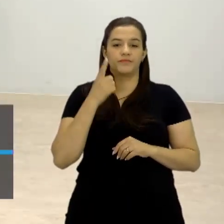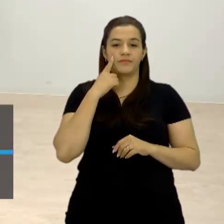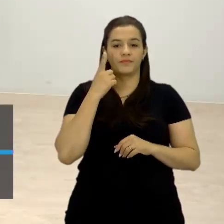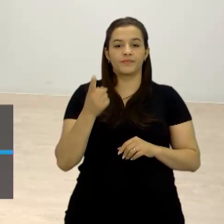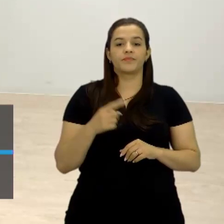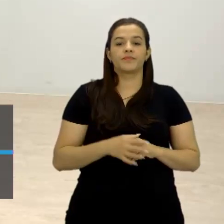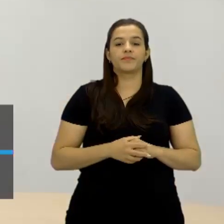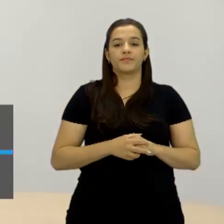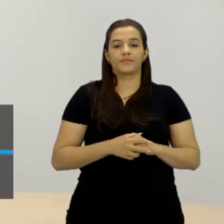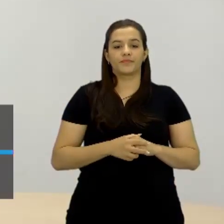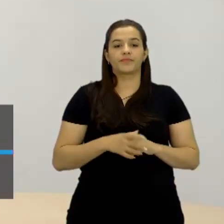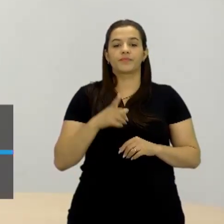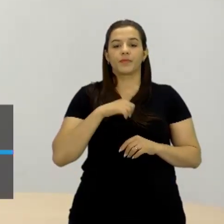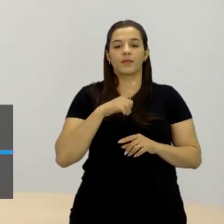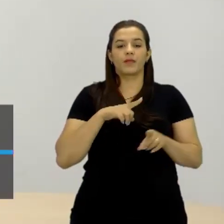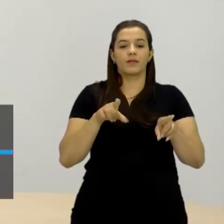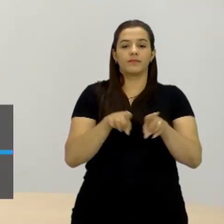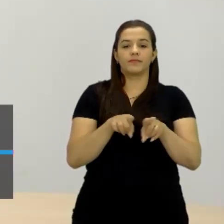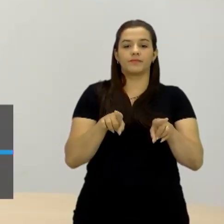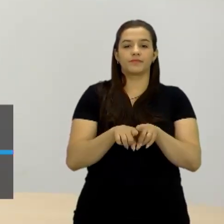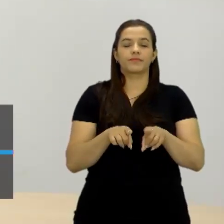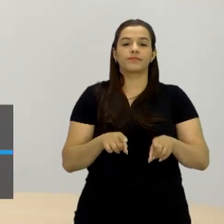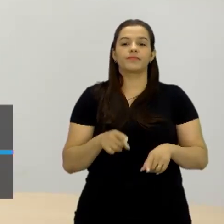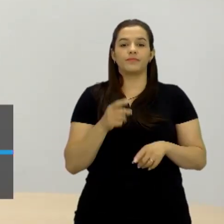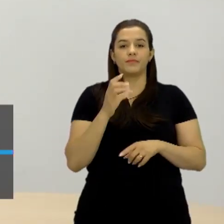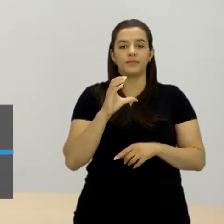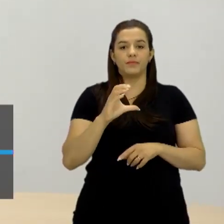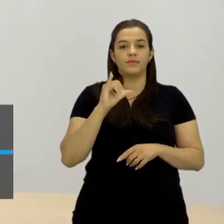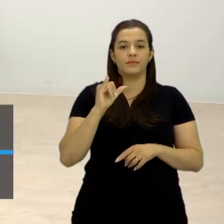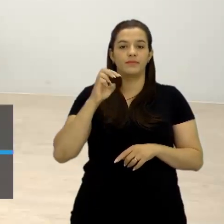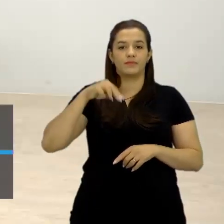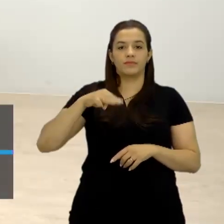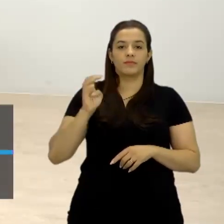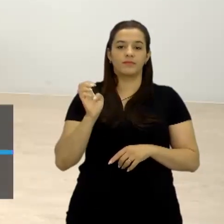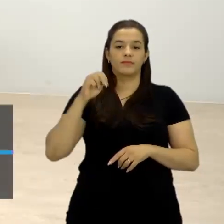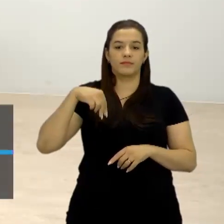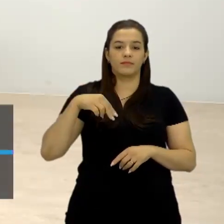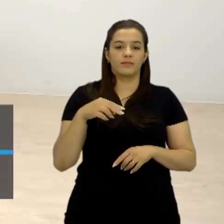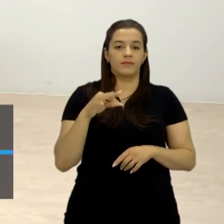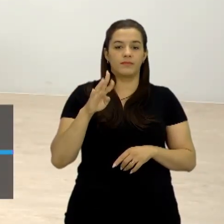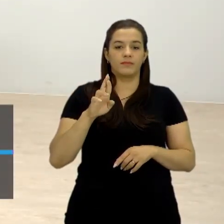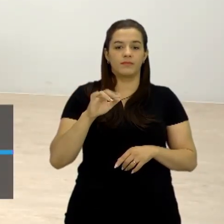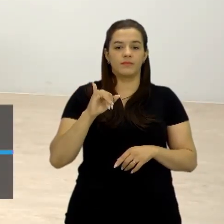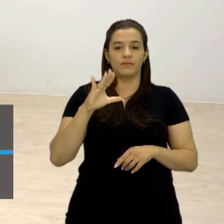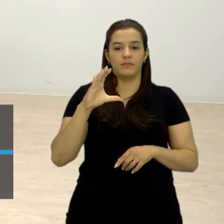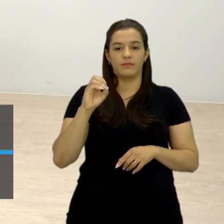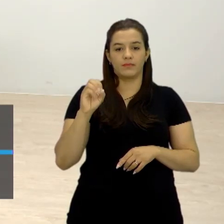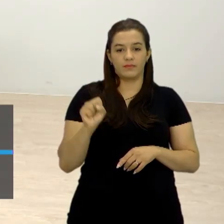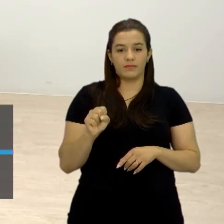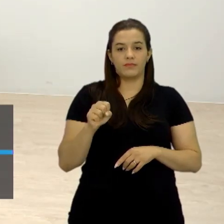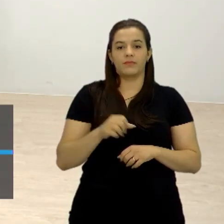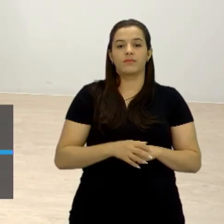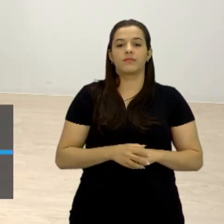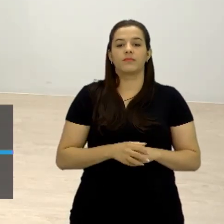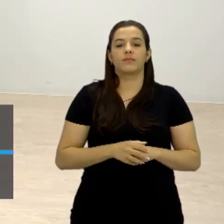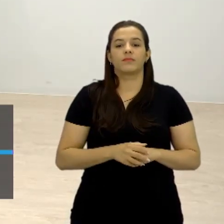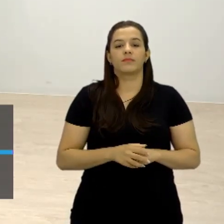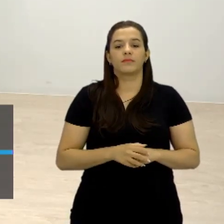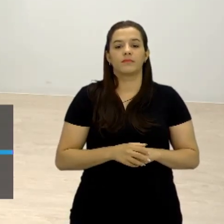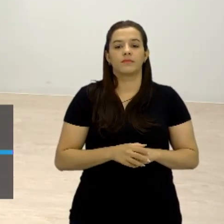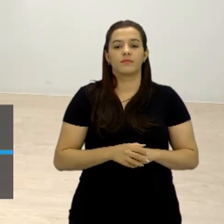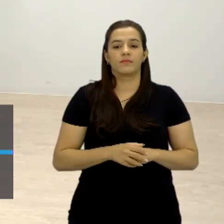aí no caso, né? Também são chamados de números simétricos, ah, isso é. Não é disso que ele tá falando, não, eu tô falando do errado. Do 300, mais 300.